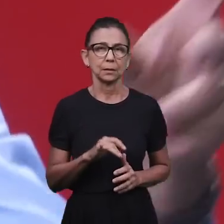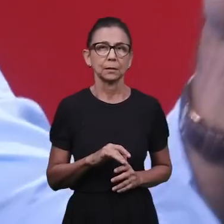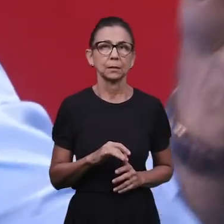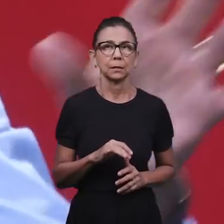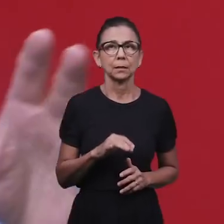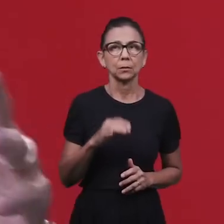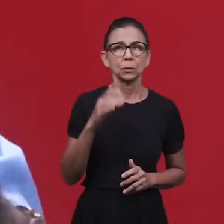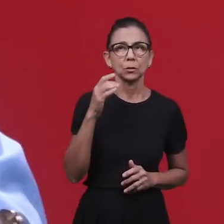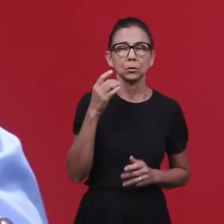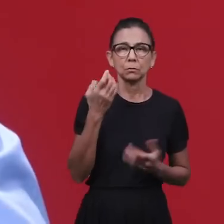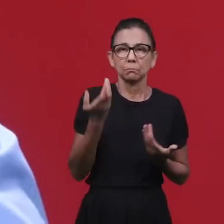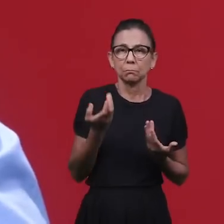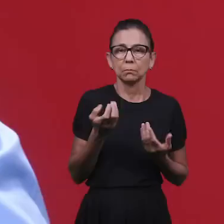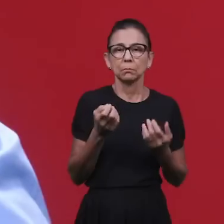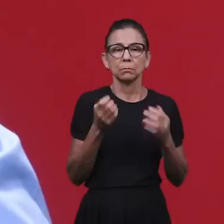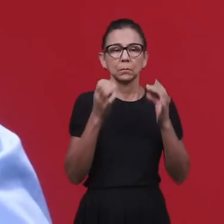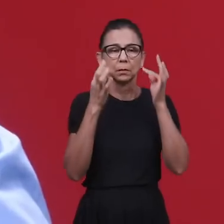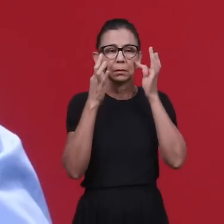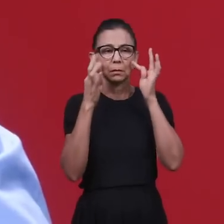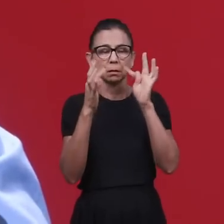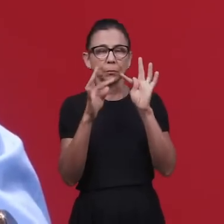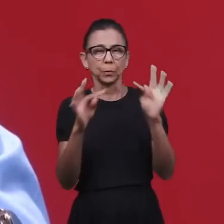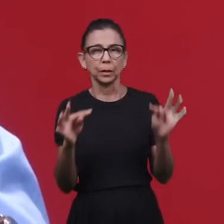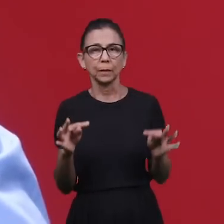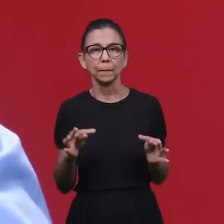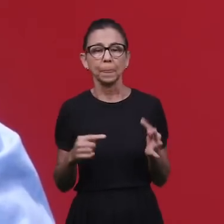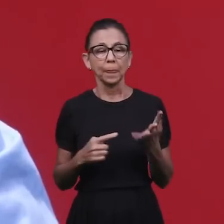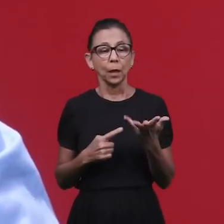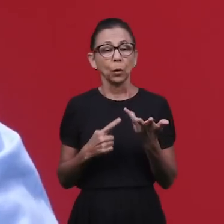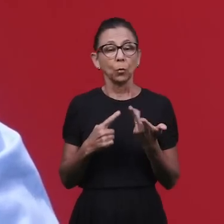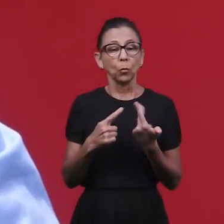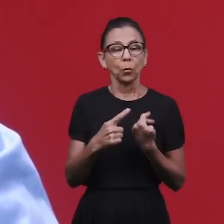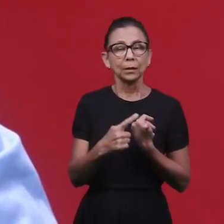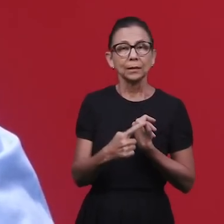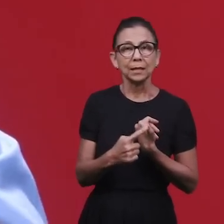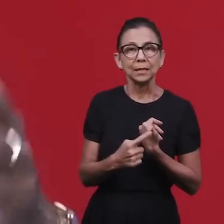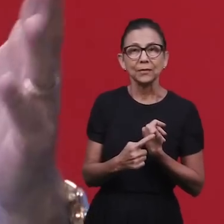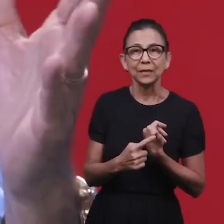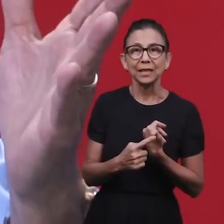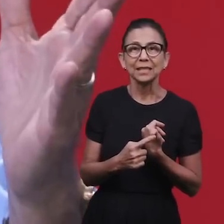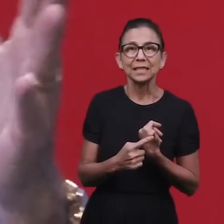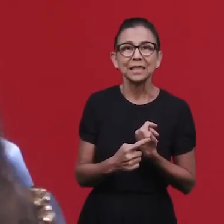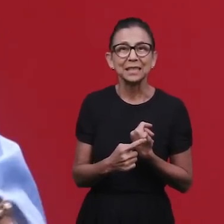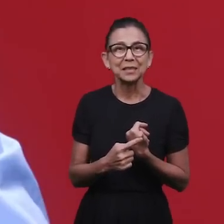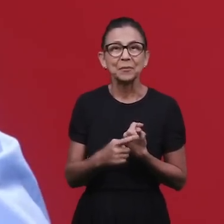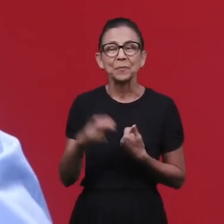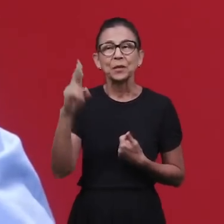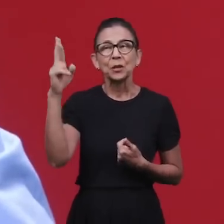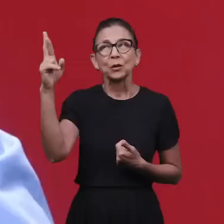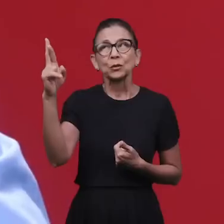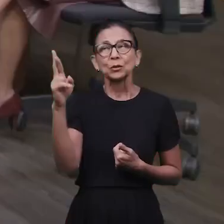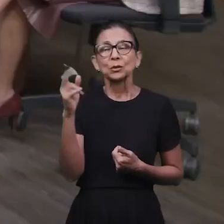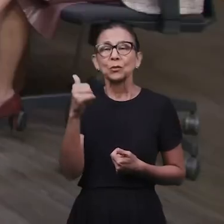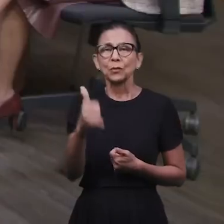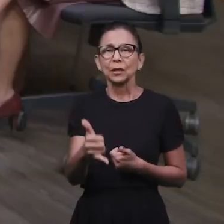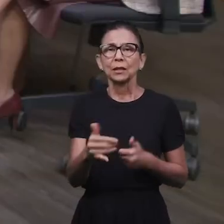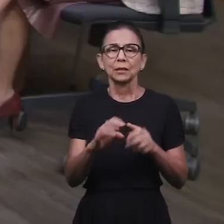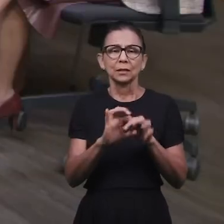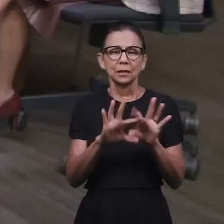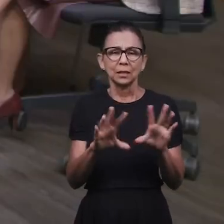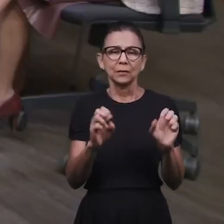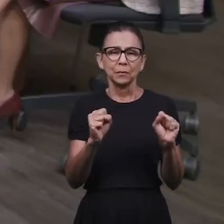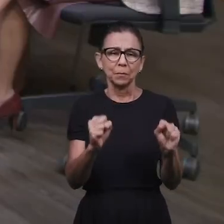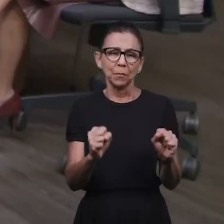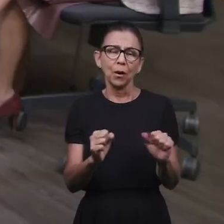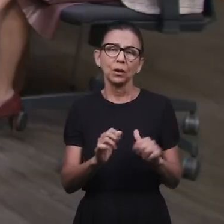usa, o irmão... Então nós poderíamos dizer, nesse caso, usando a advogada, cada caso